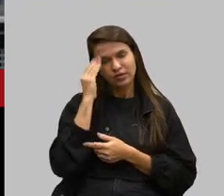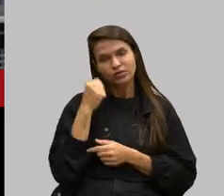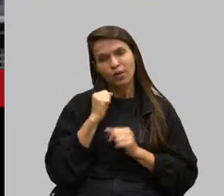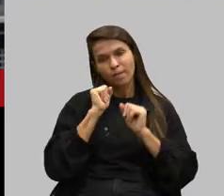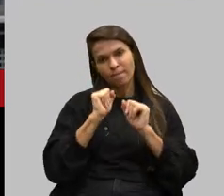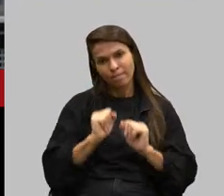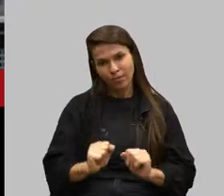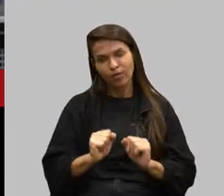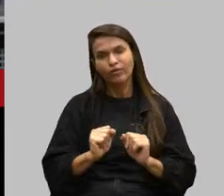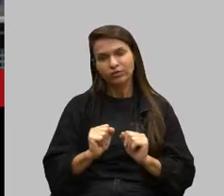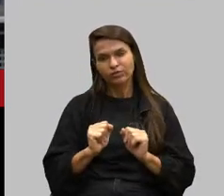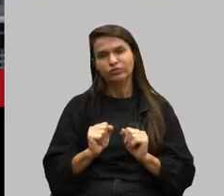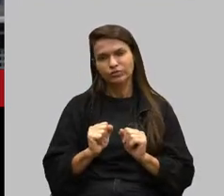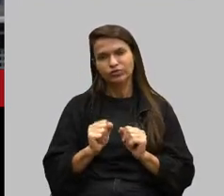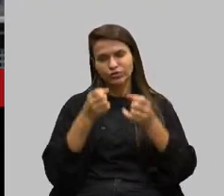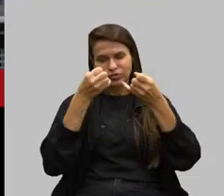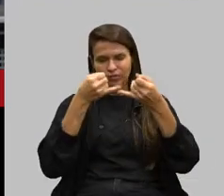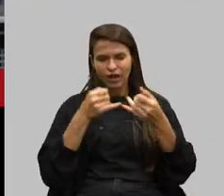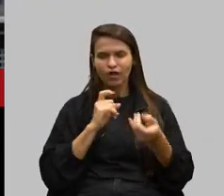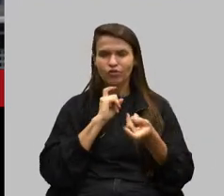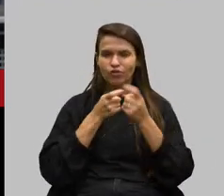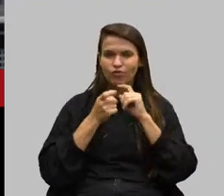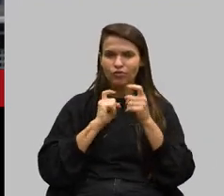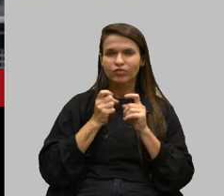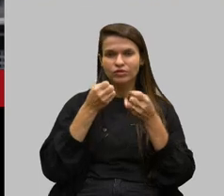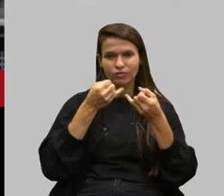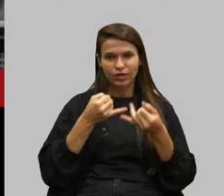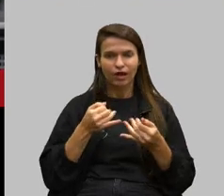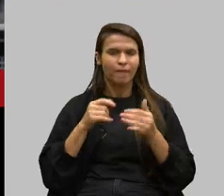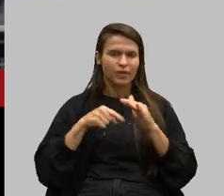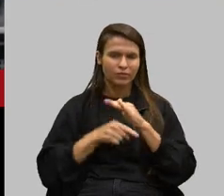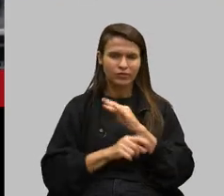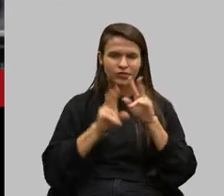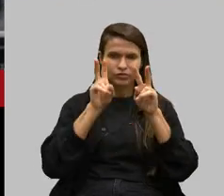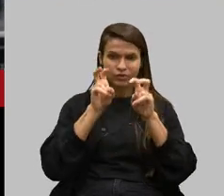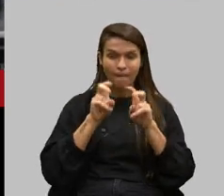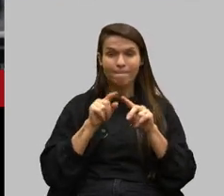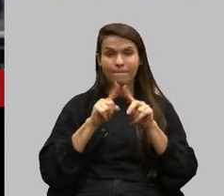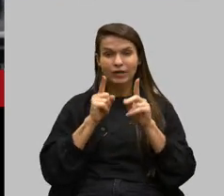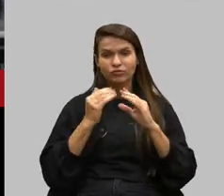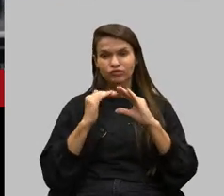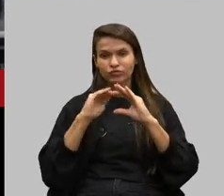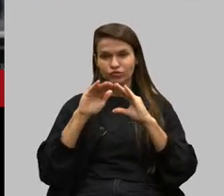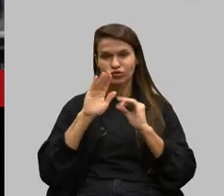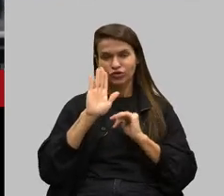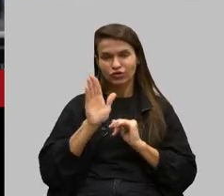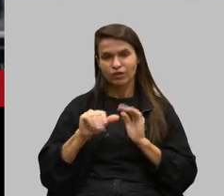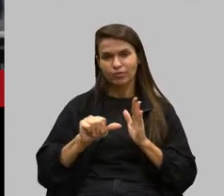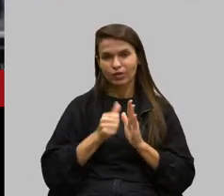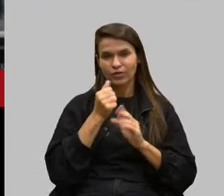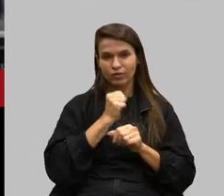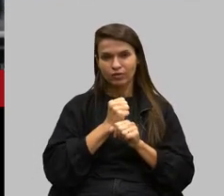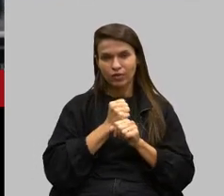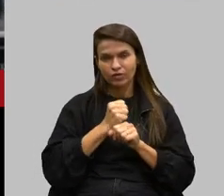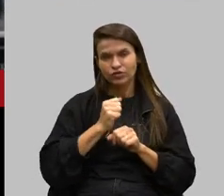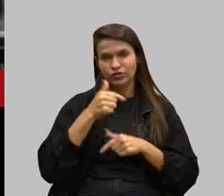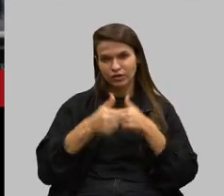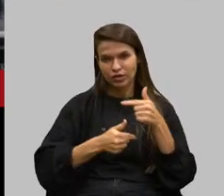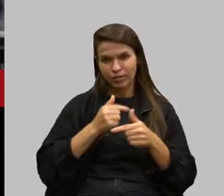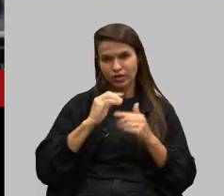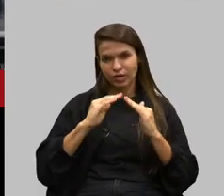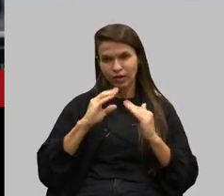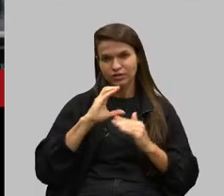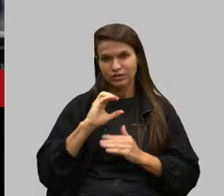dirimir qualquer dúvida e falar um pouco mais sobre o assunto mas nós lançamos já neste primeiro ano de trabalho da casa civil